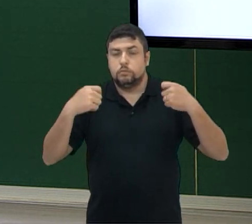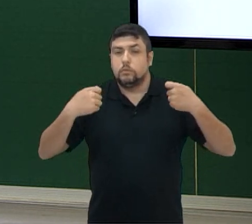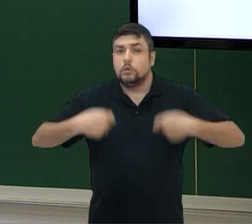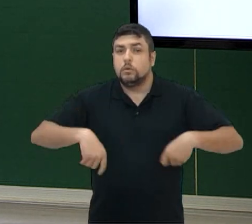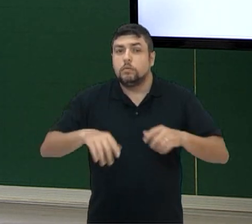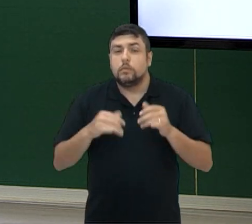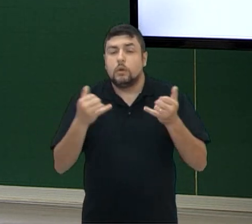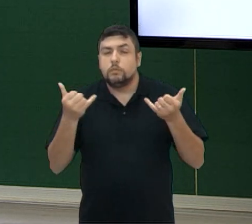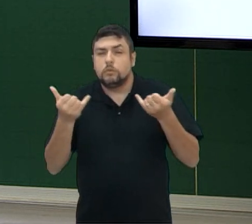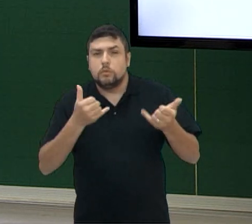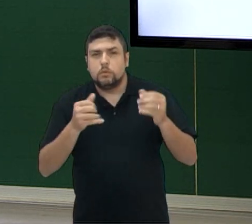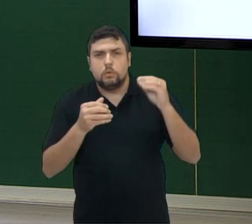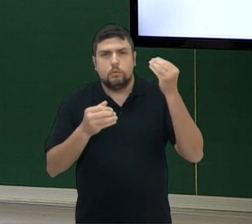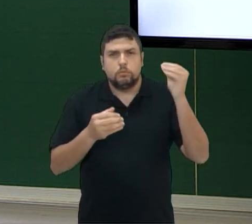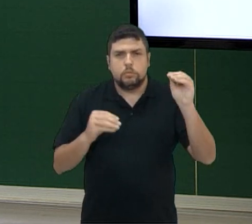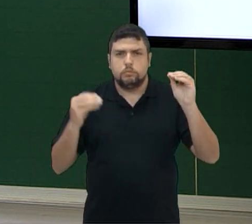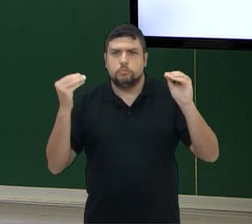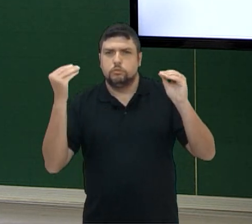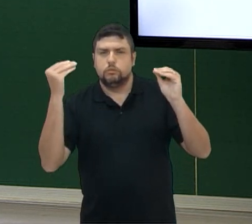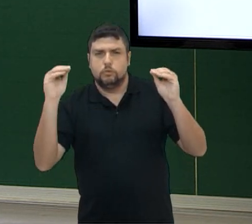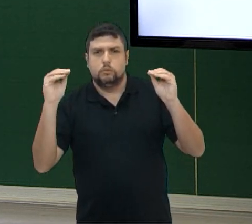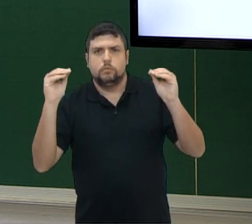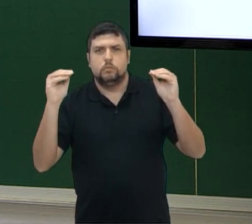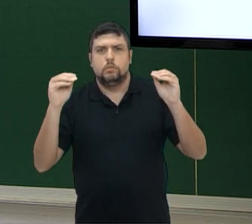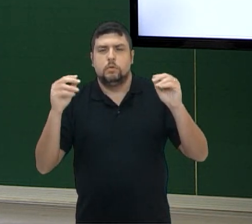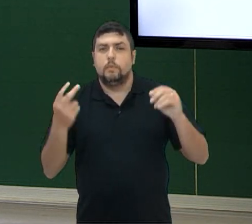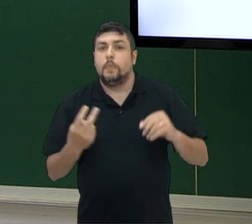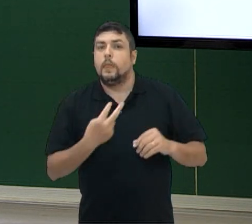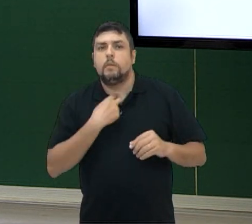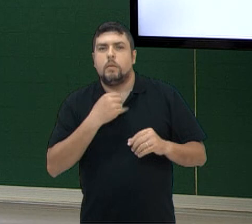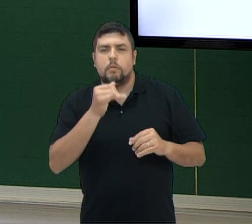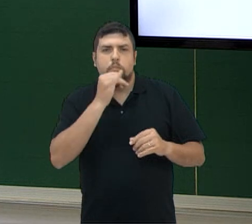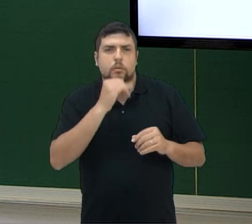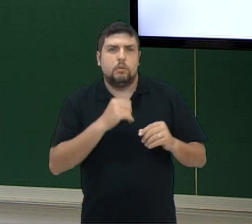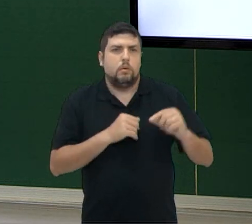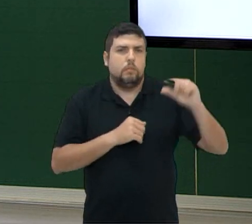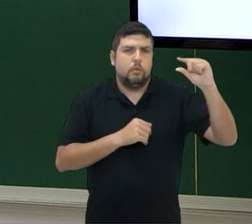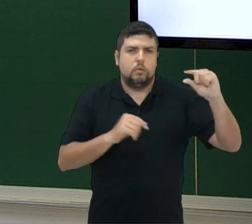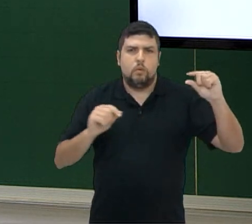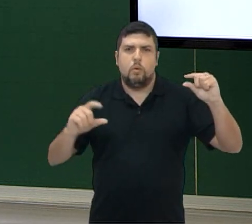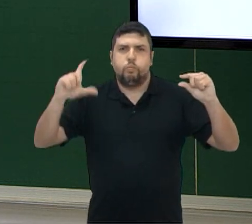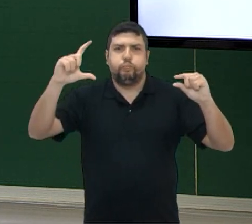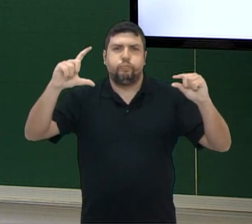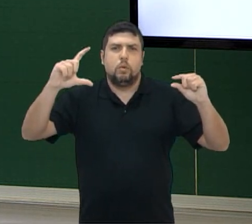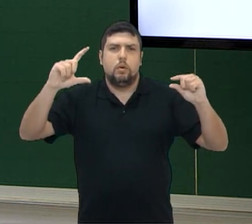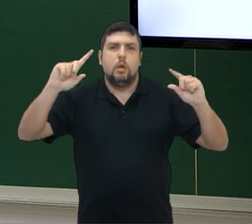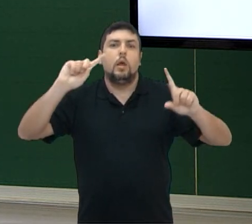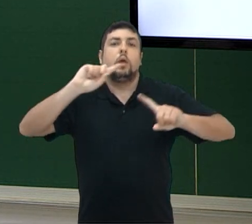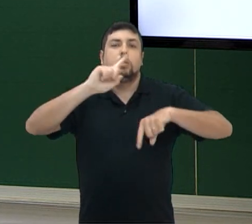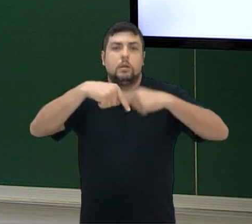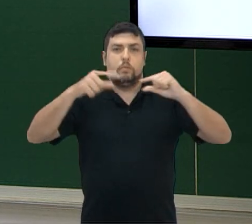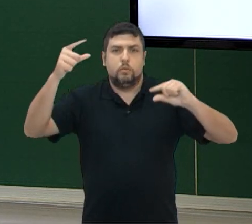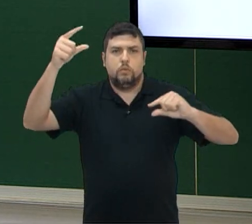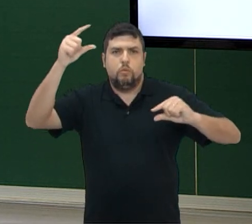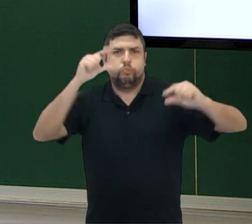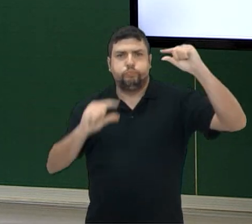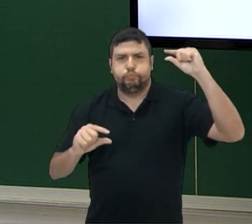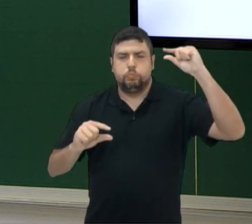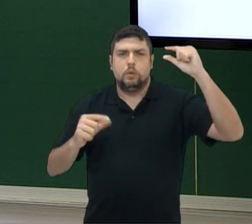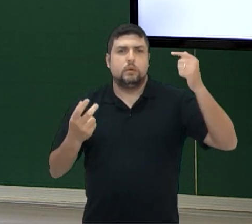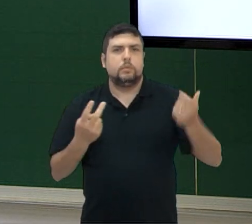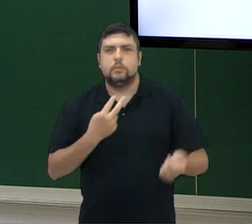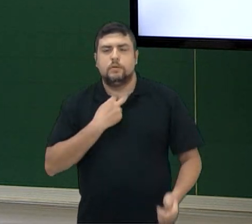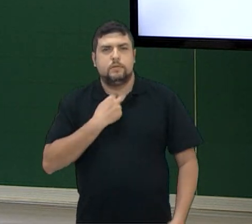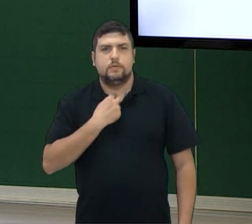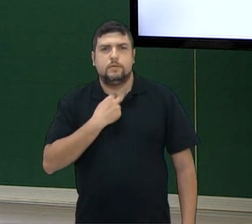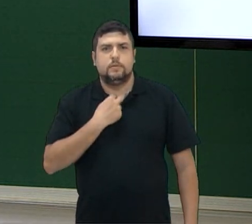na igualdade. Né? Eu não posso inverter, não posso fazer, por exemplo, o menor para o maior e depois inverter maior para o menor. Não vai dar certo. Tá?